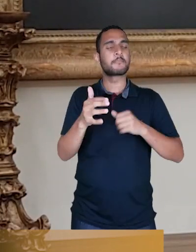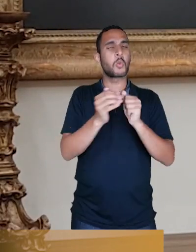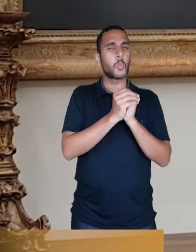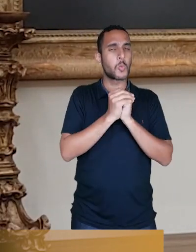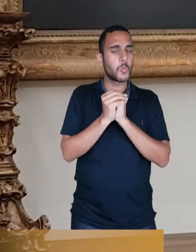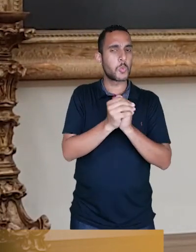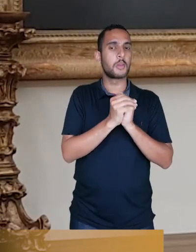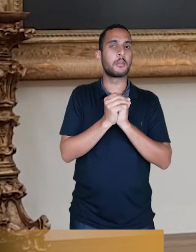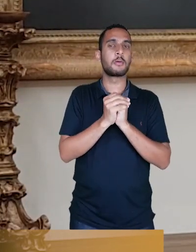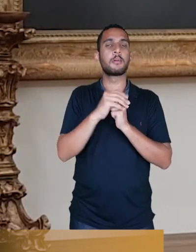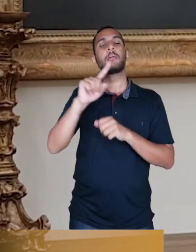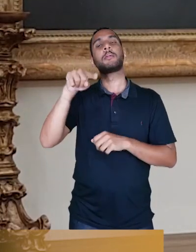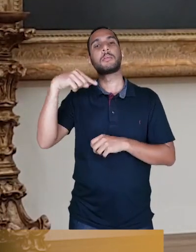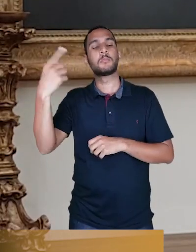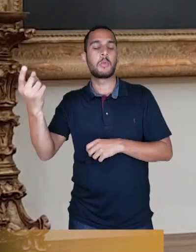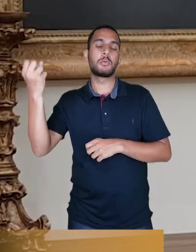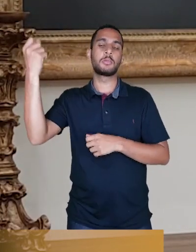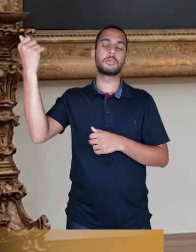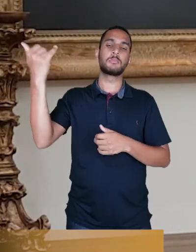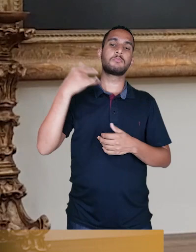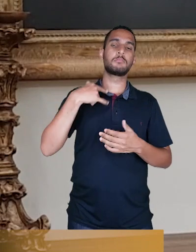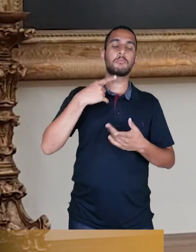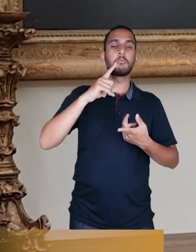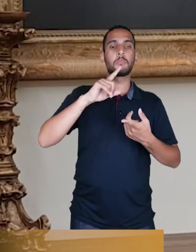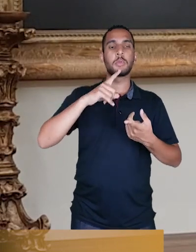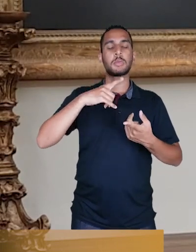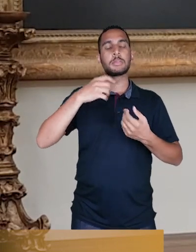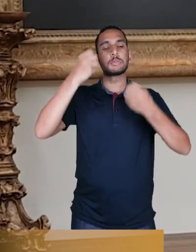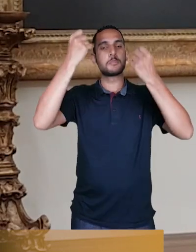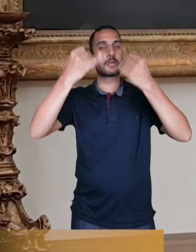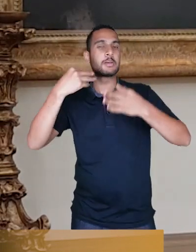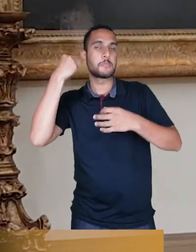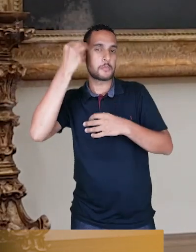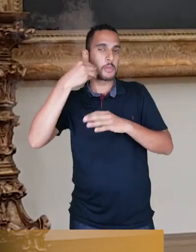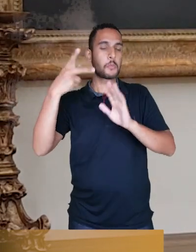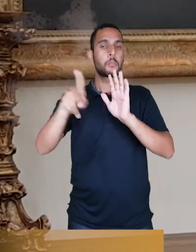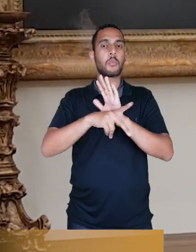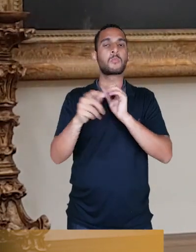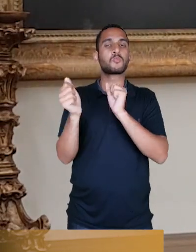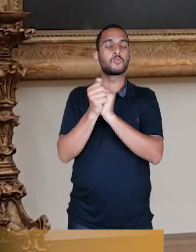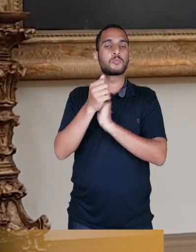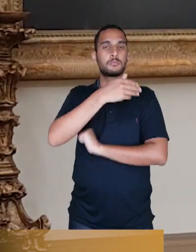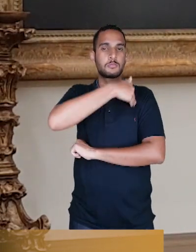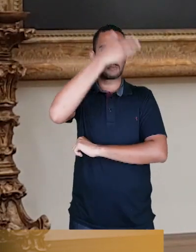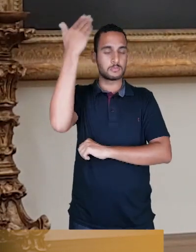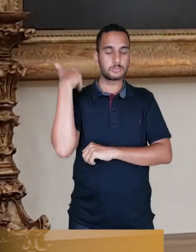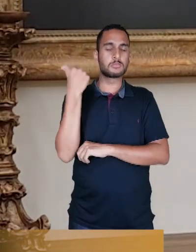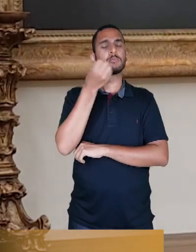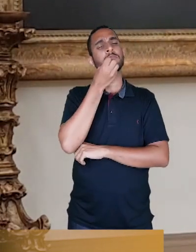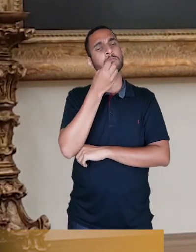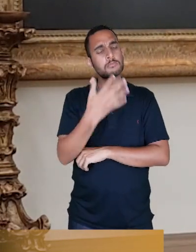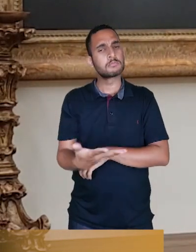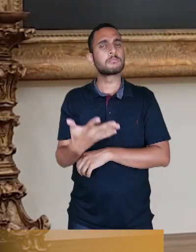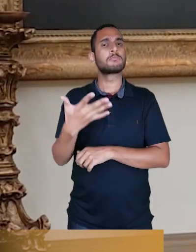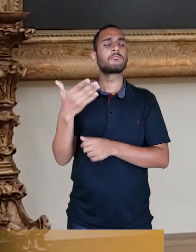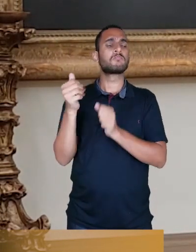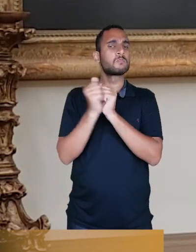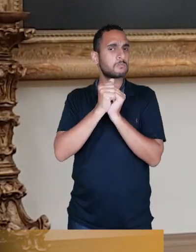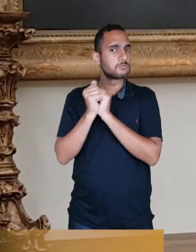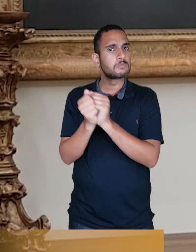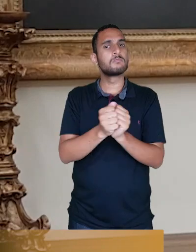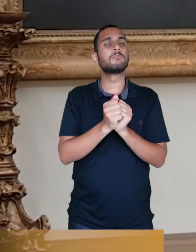bem rezando e depois ainda falam de suas experiências com nossa senhora né então é muito bom você estar